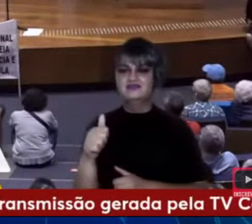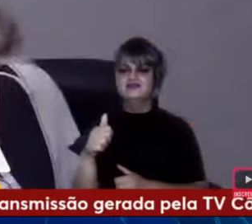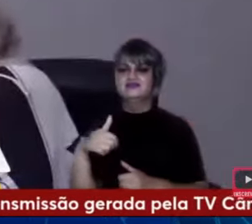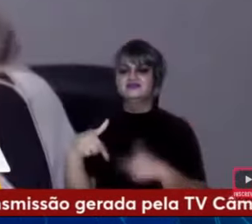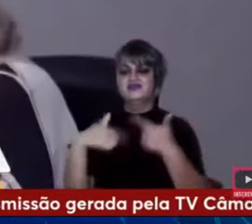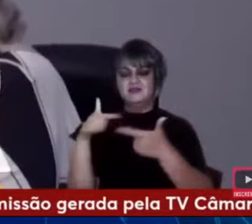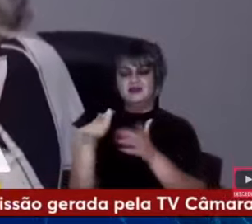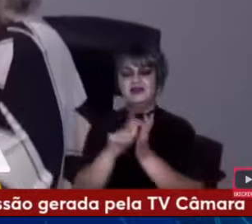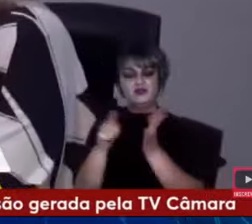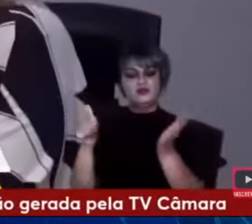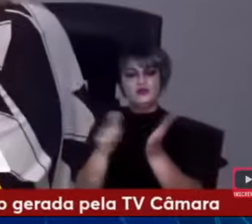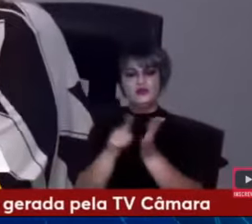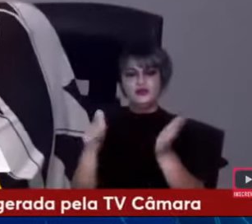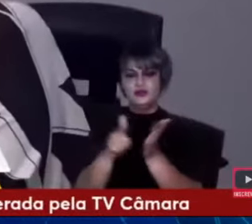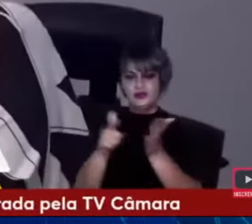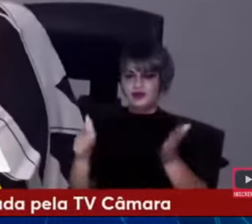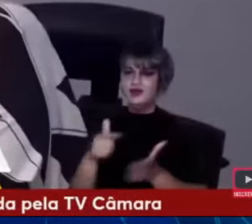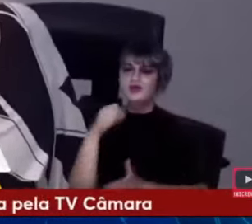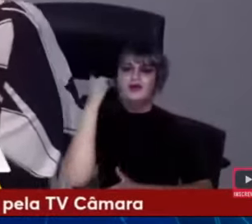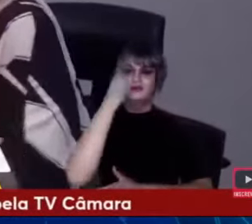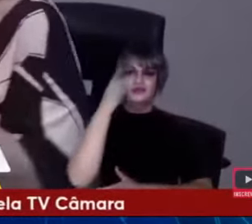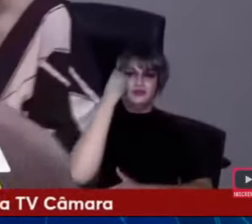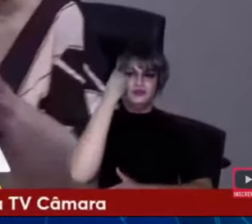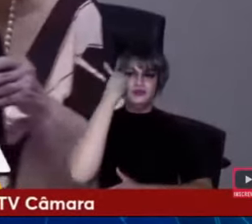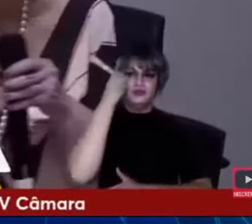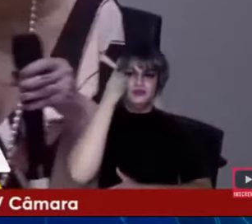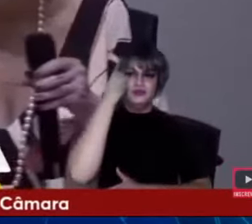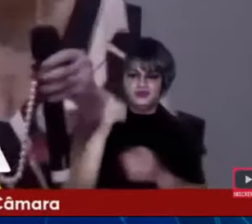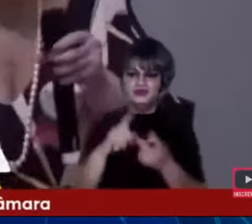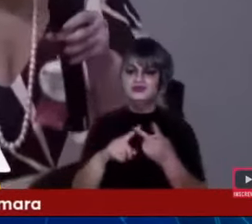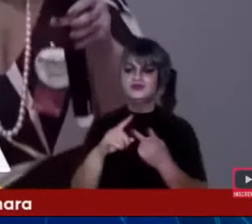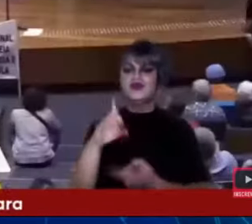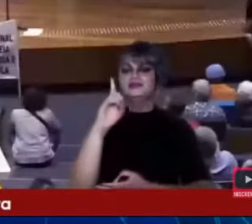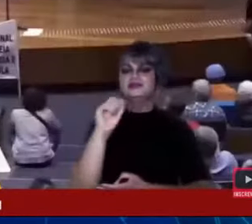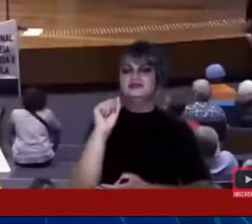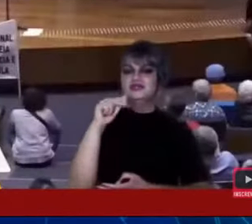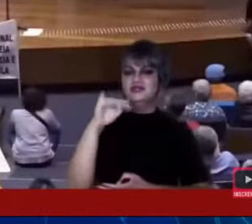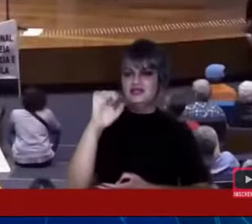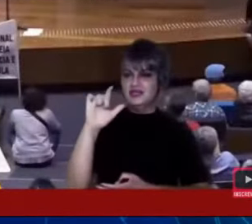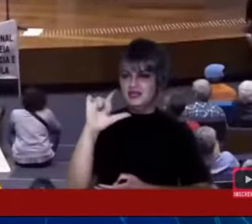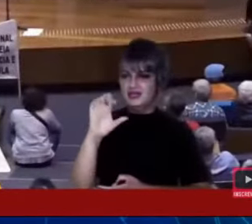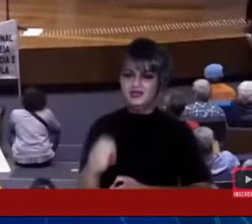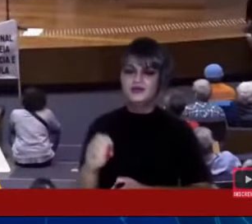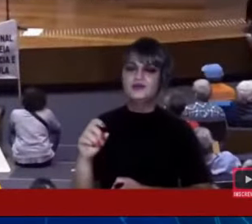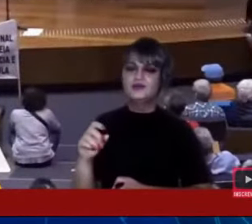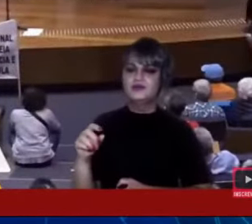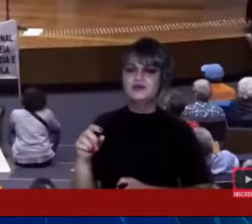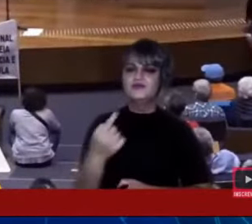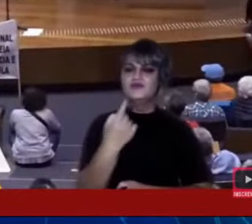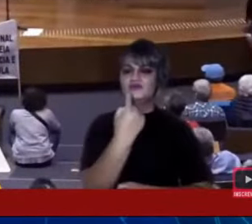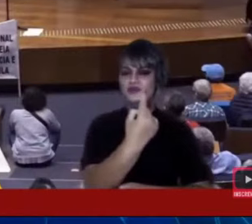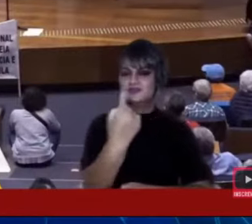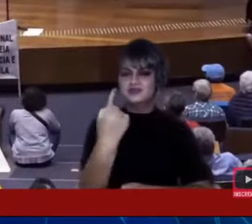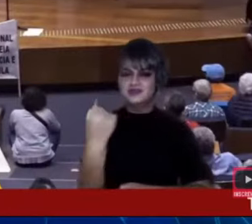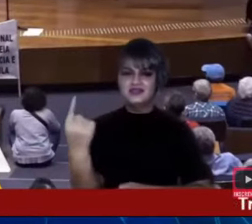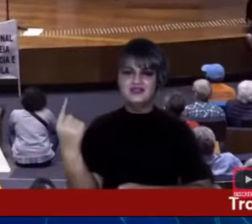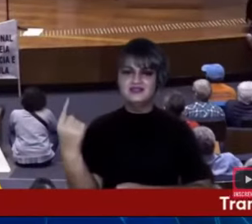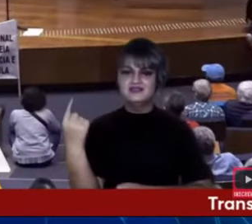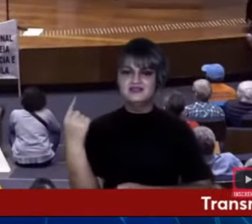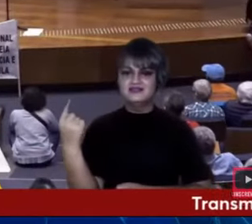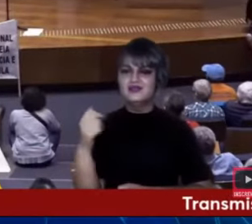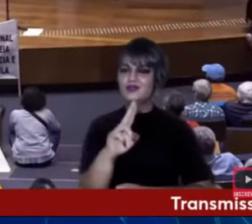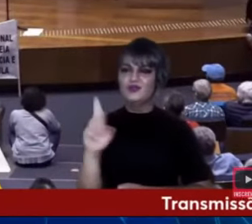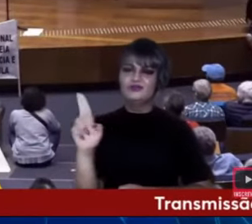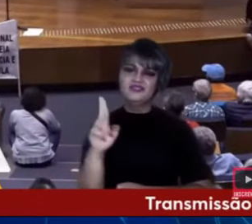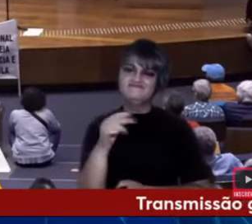ao deputado, ao Danilo, a todos vocês que falaram, eu vou esquecer, eu não sei os nomes, me